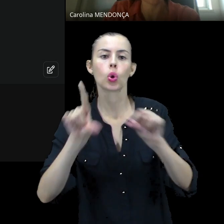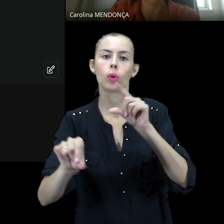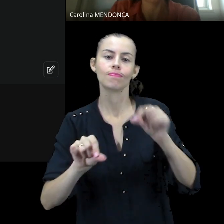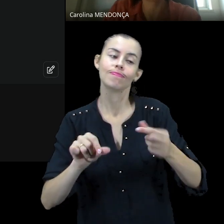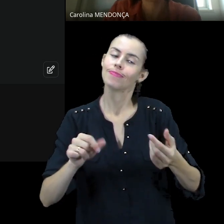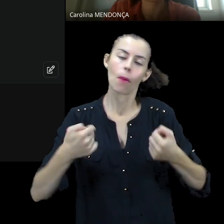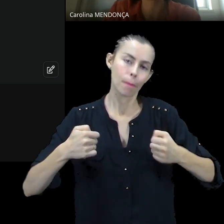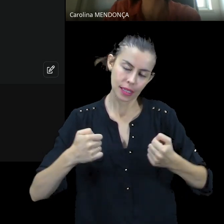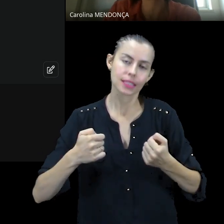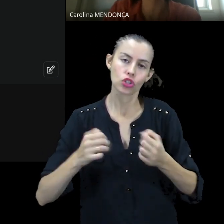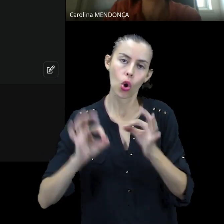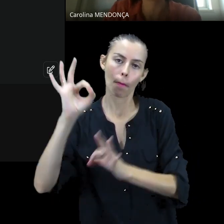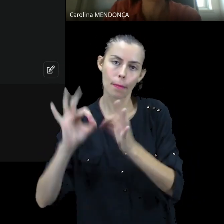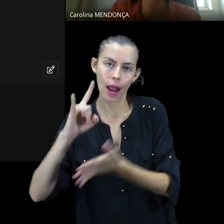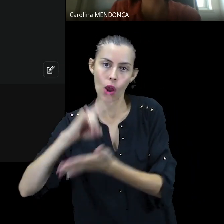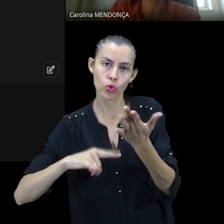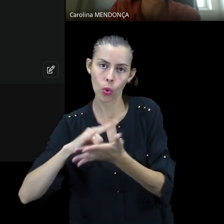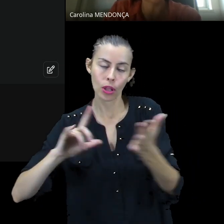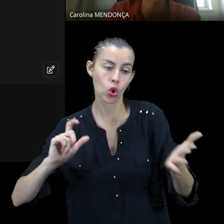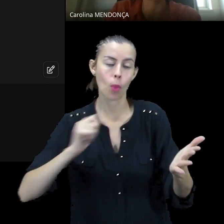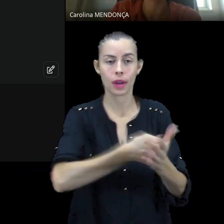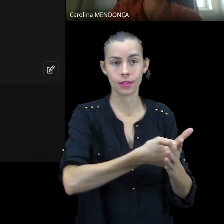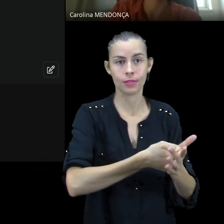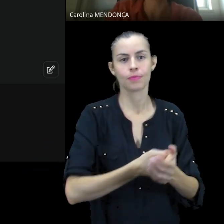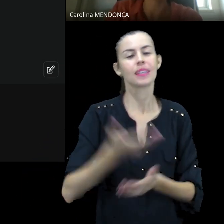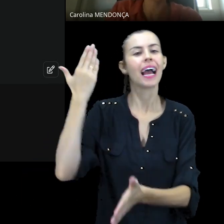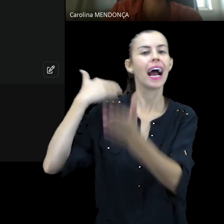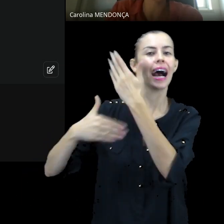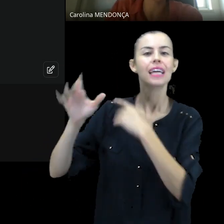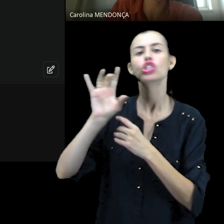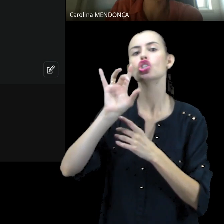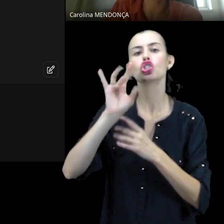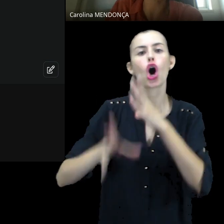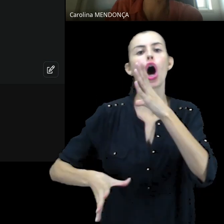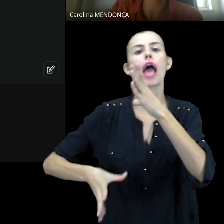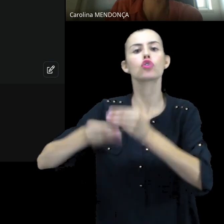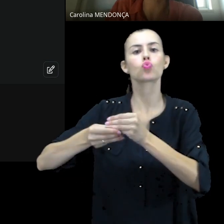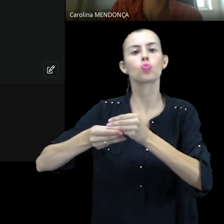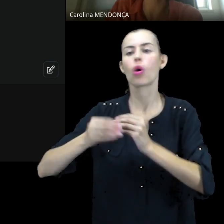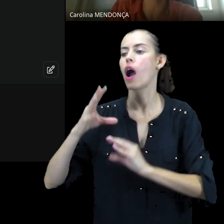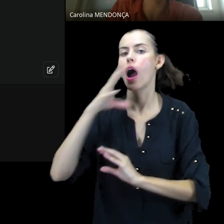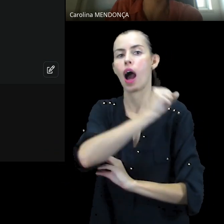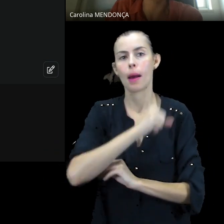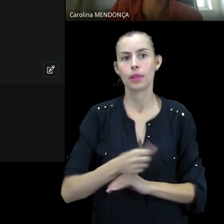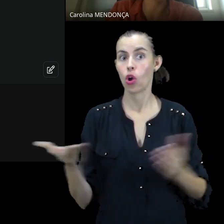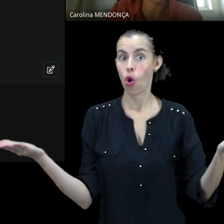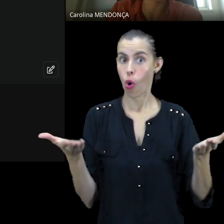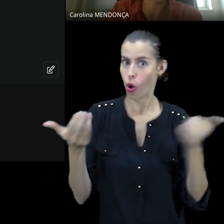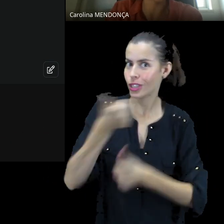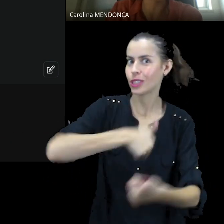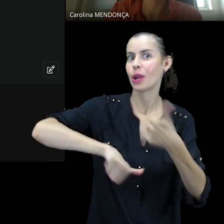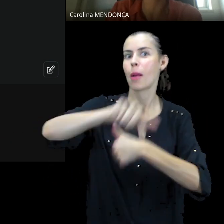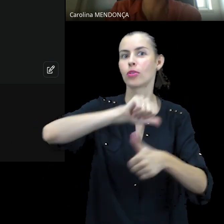essa, no meu entendimento, é uma forma de inaugurar isso, né. Naquele momento, as diretrizes curriculares, por exemplo, ainda eram bastante resumidas, muito